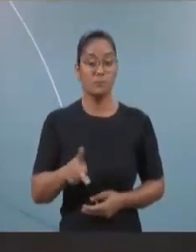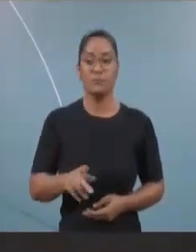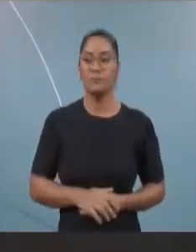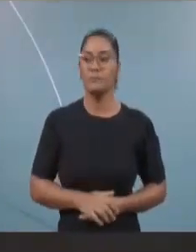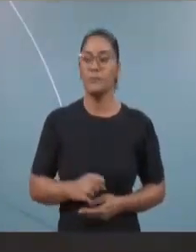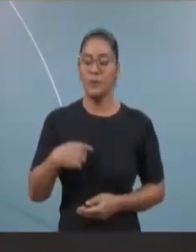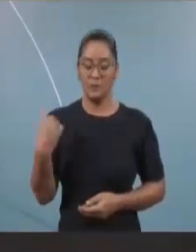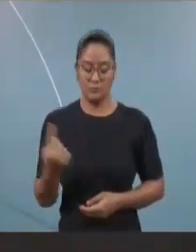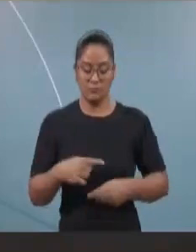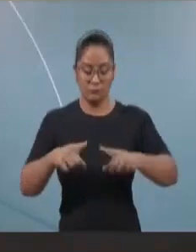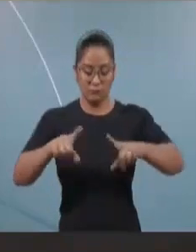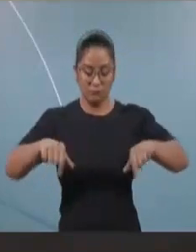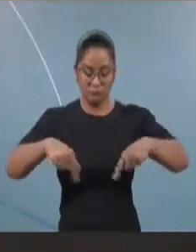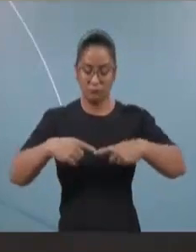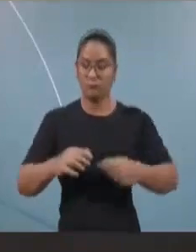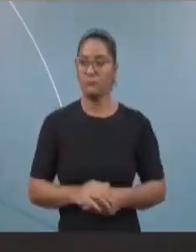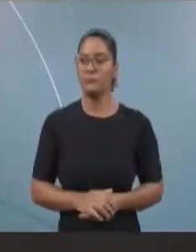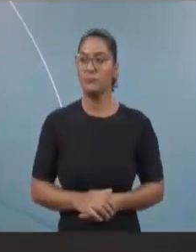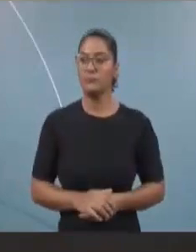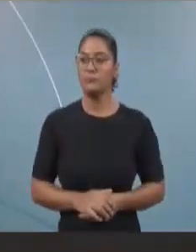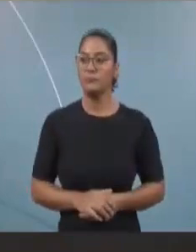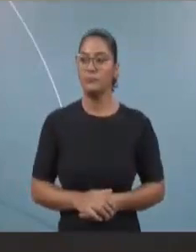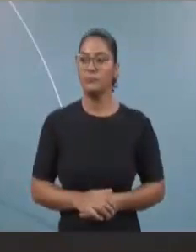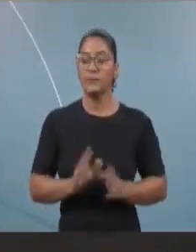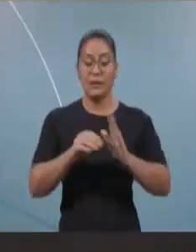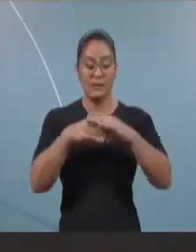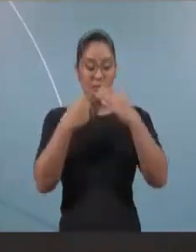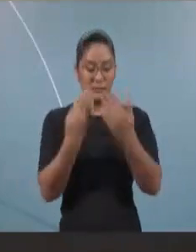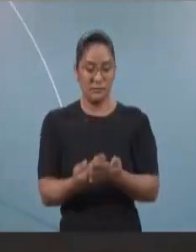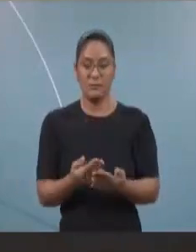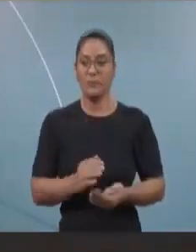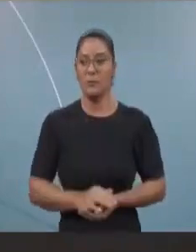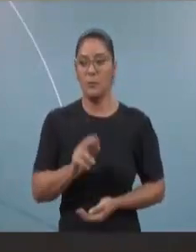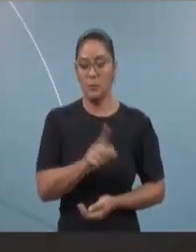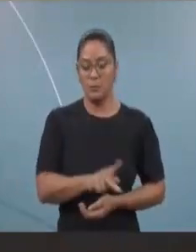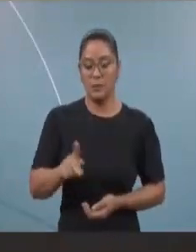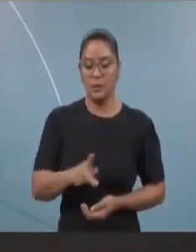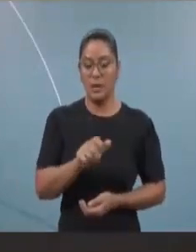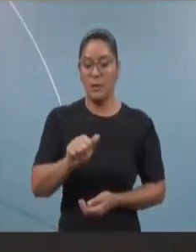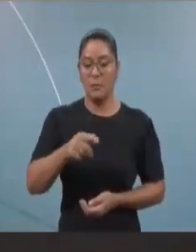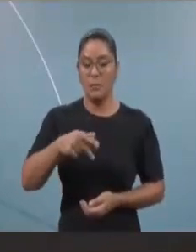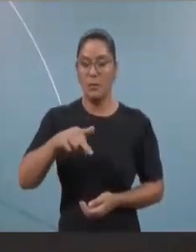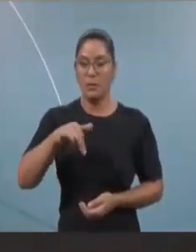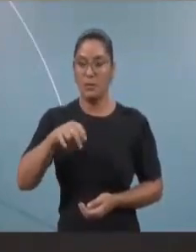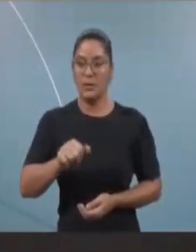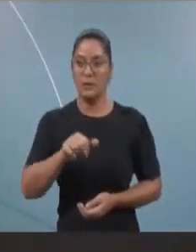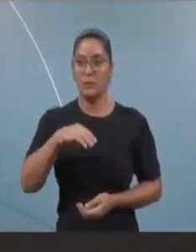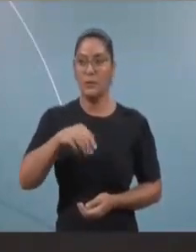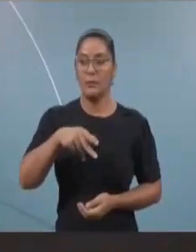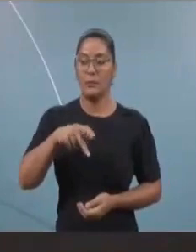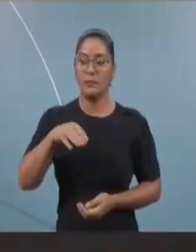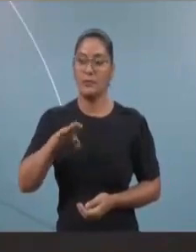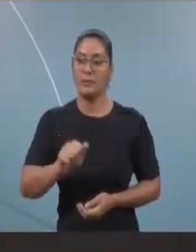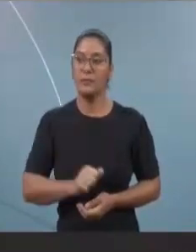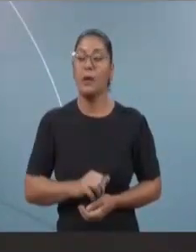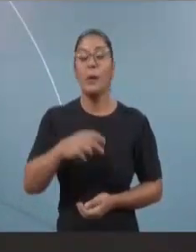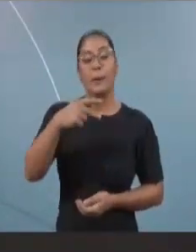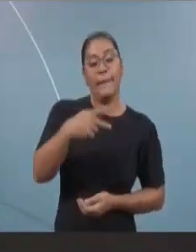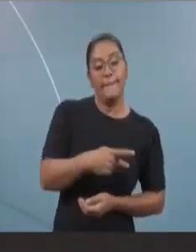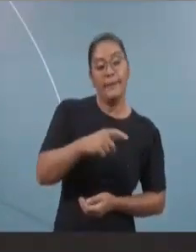no nosso gabinete relacionado a esta escola professor Apolinário Barbosa lá em